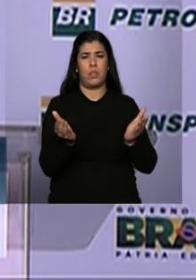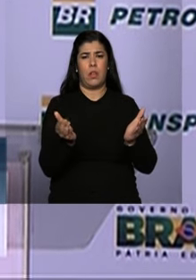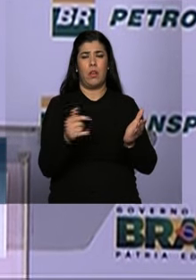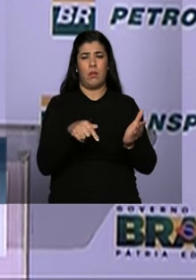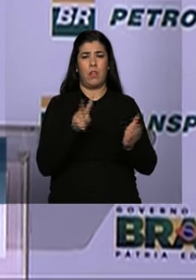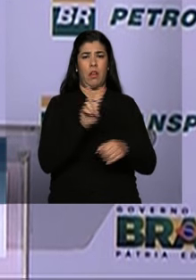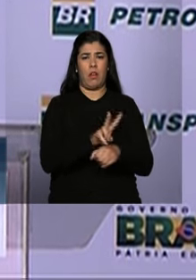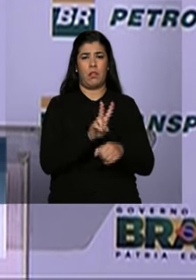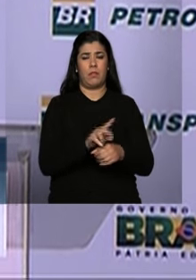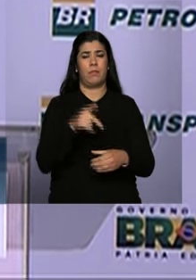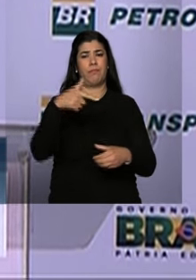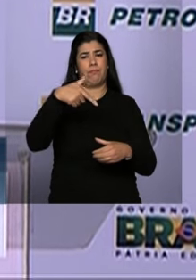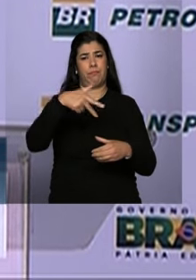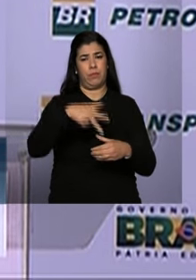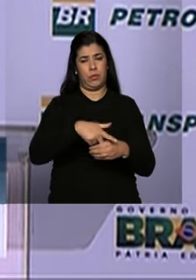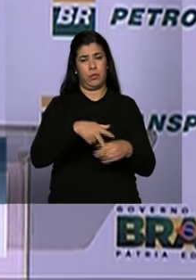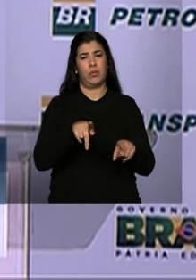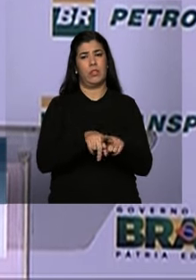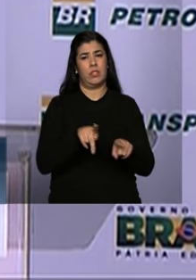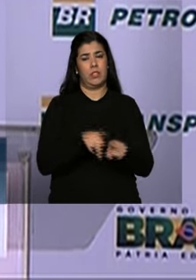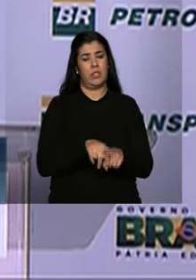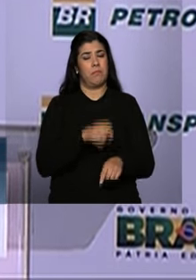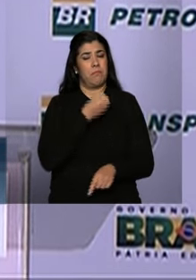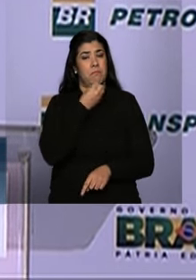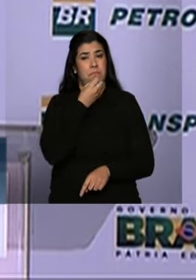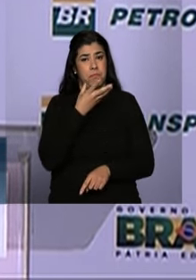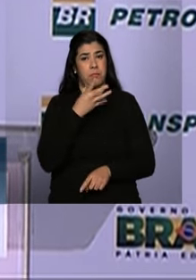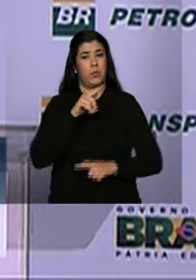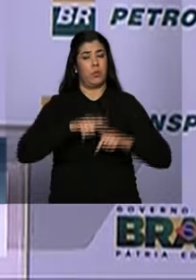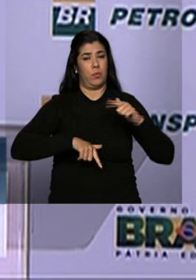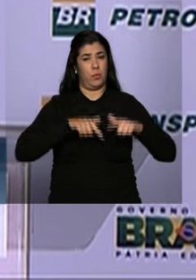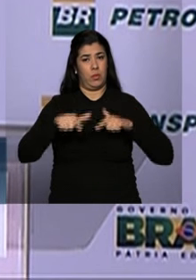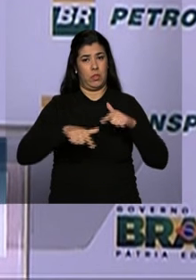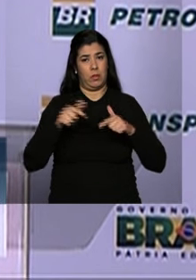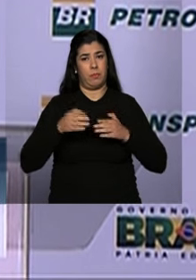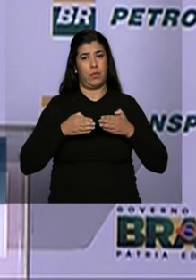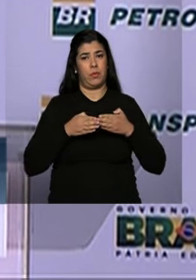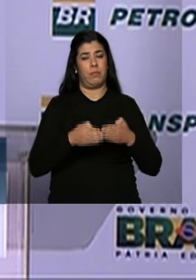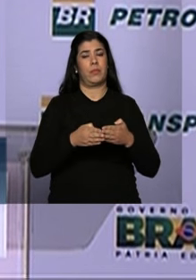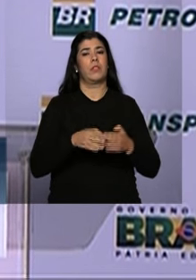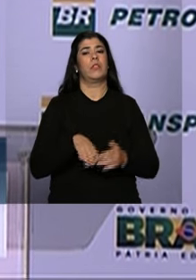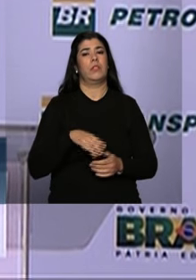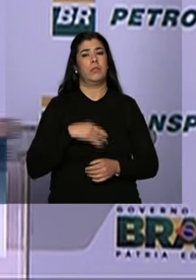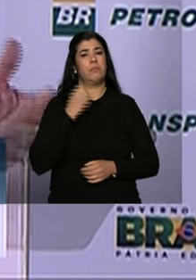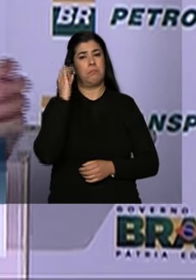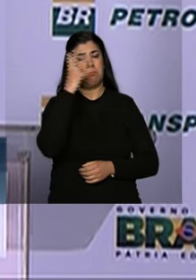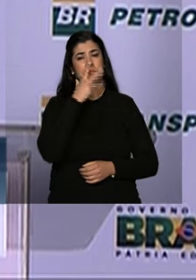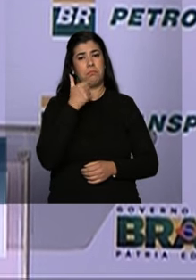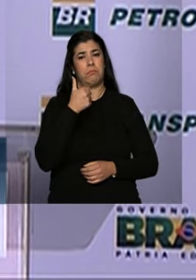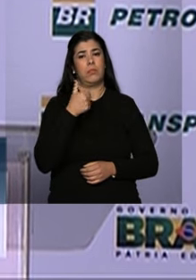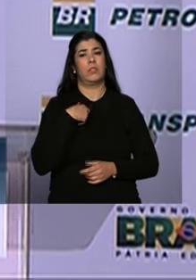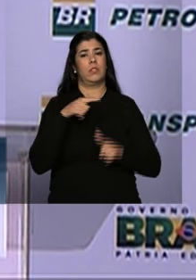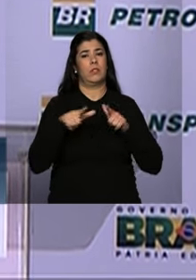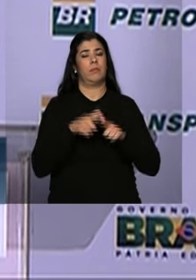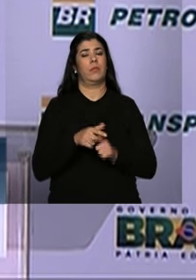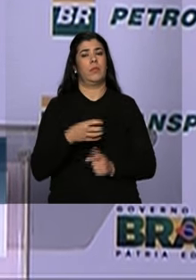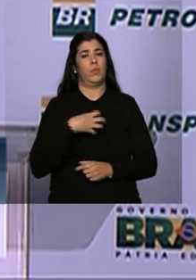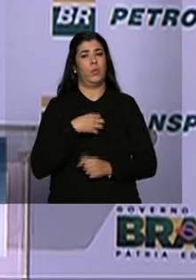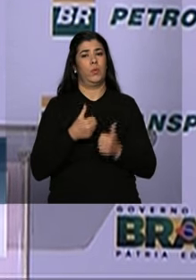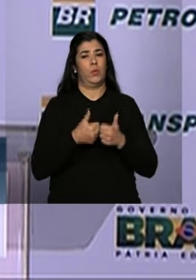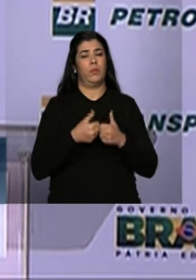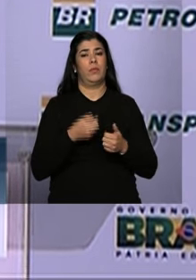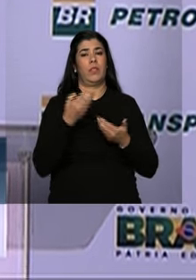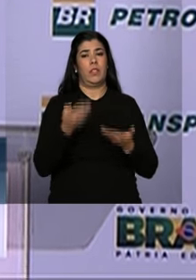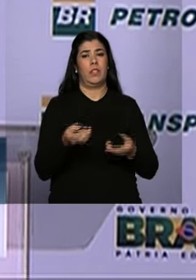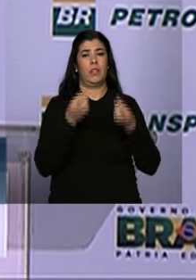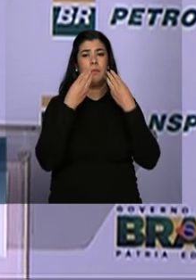realmente, a nossa mão de obra marítima tem que se orgulhar e trabalhar conosco. Então, para procurar ser mais breve, essa